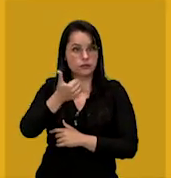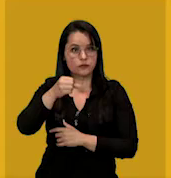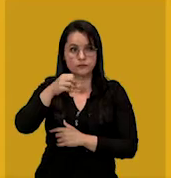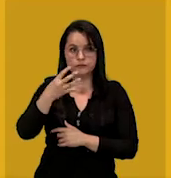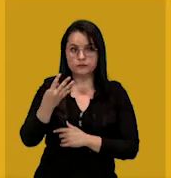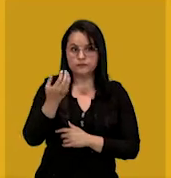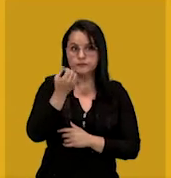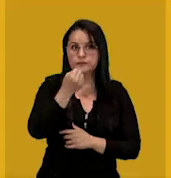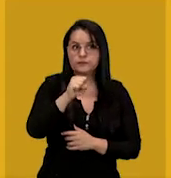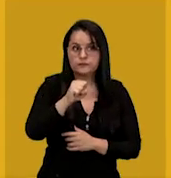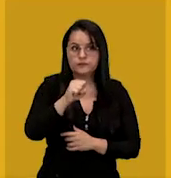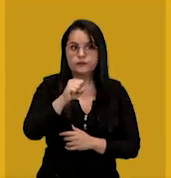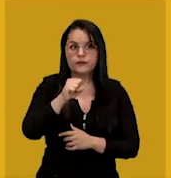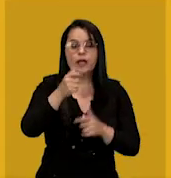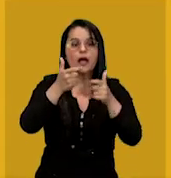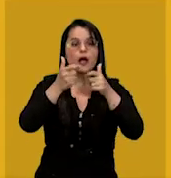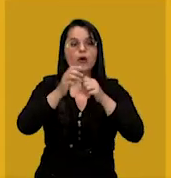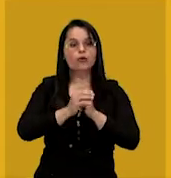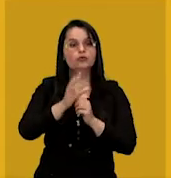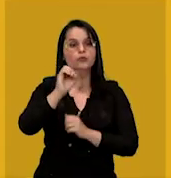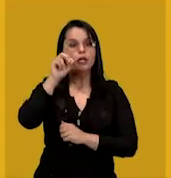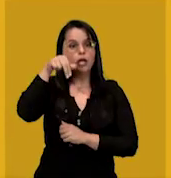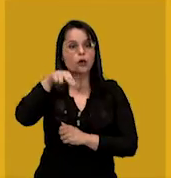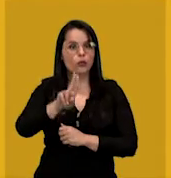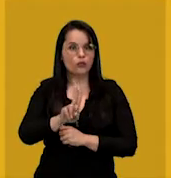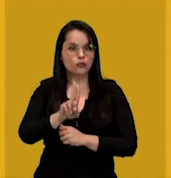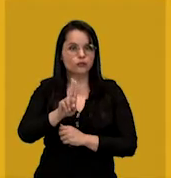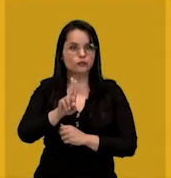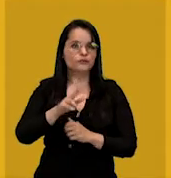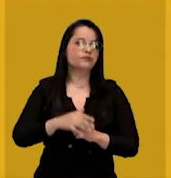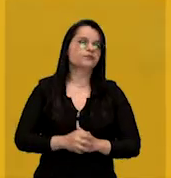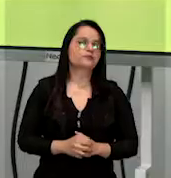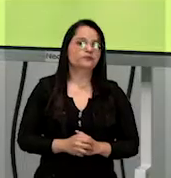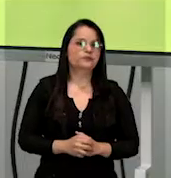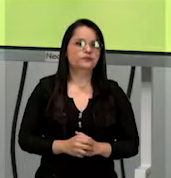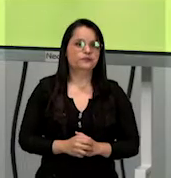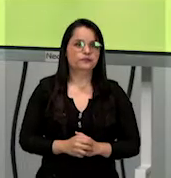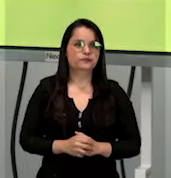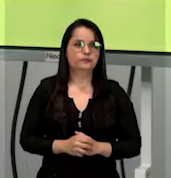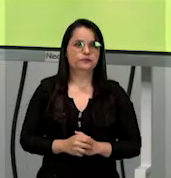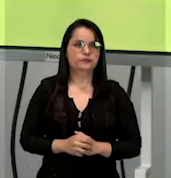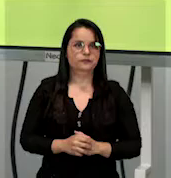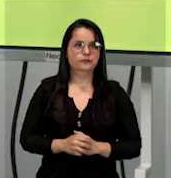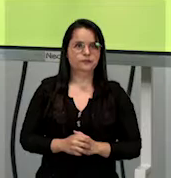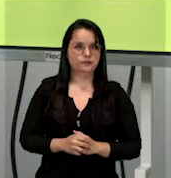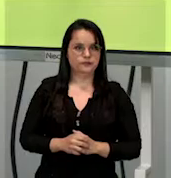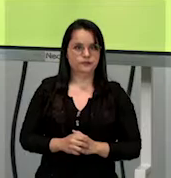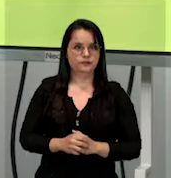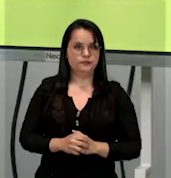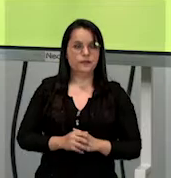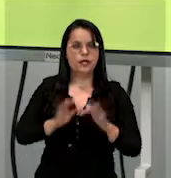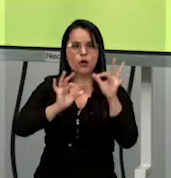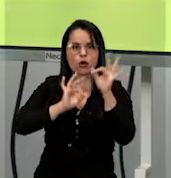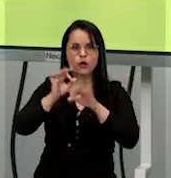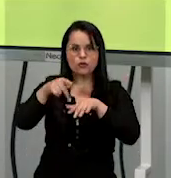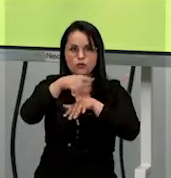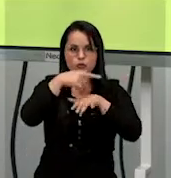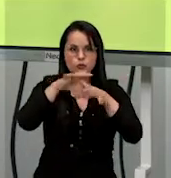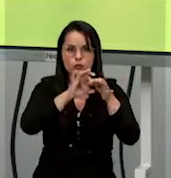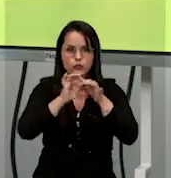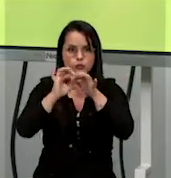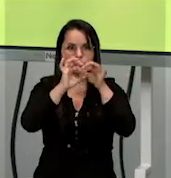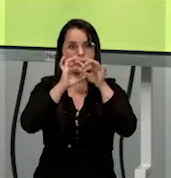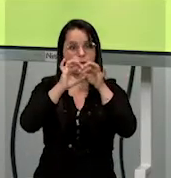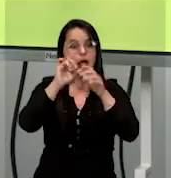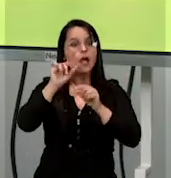de 1948 pela ONU, Organização das Nações Unidas, ou seja, é